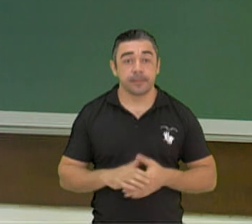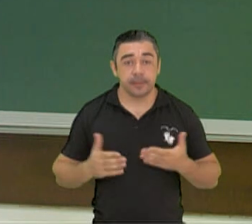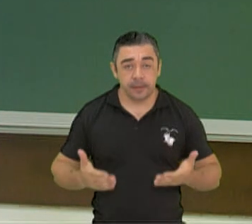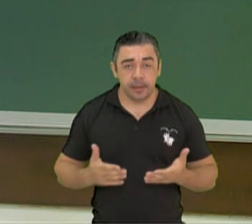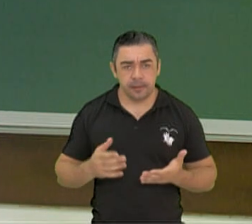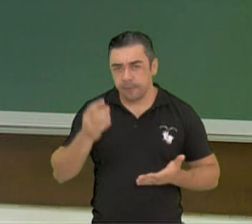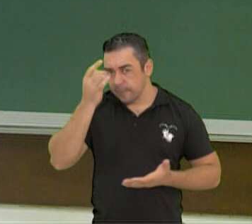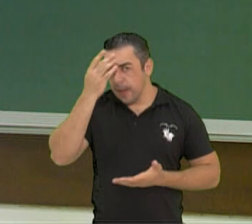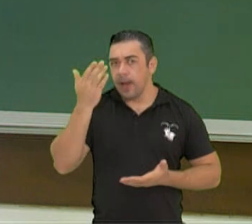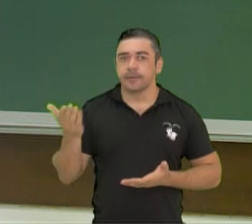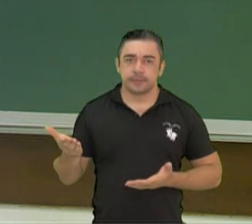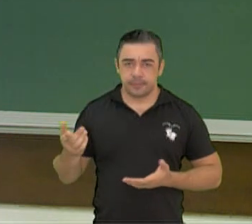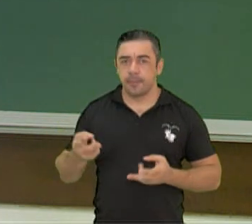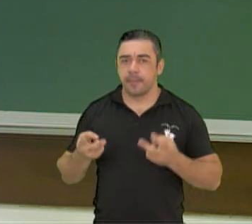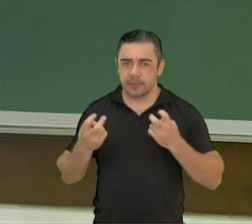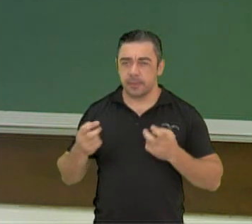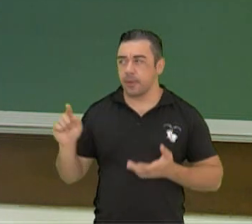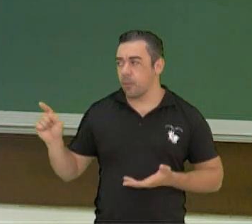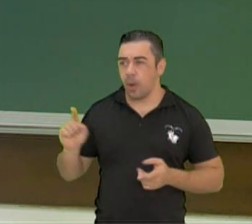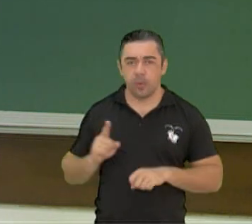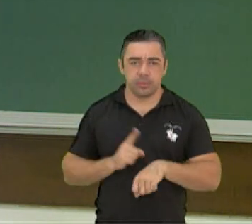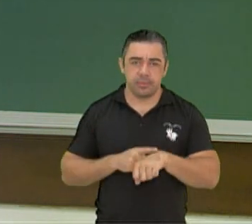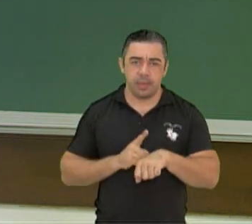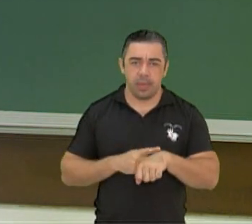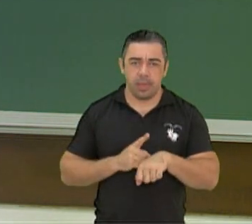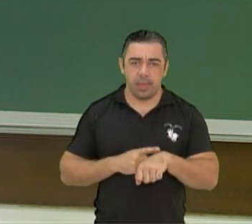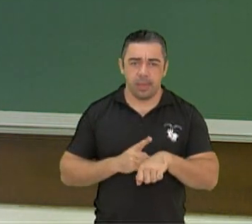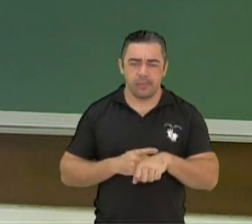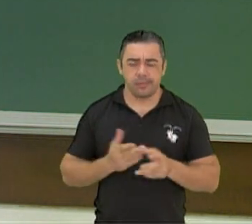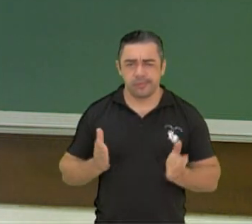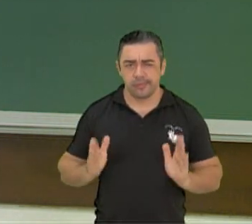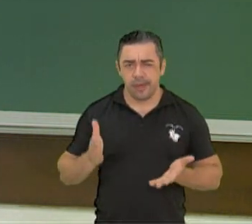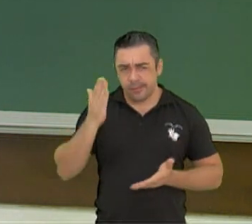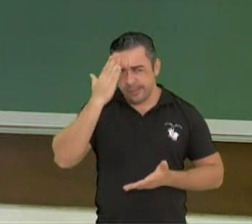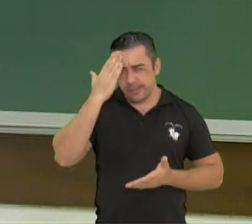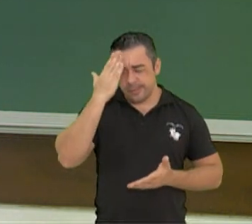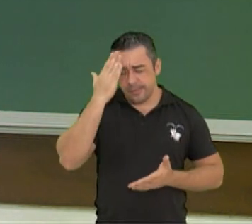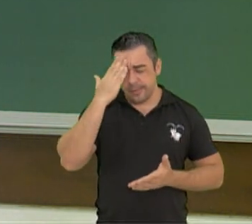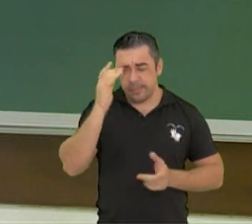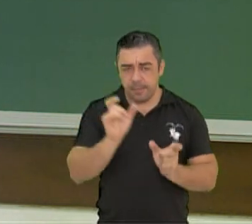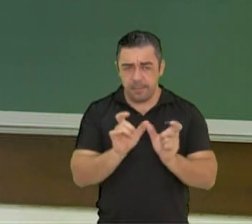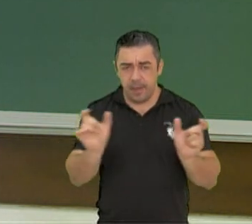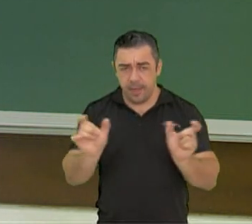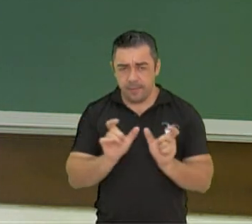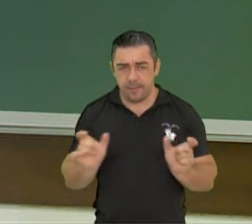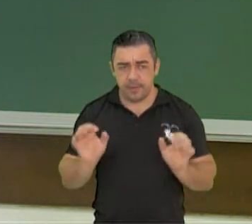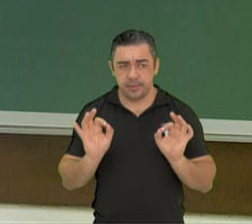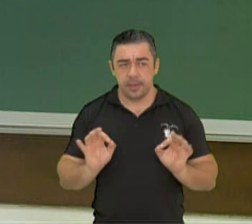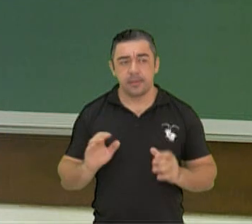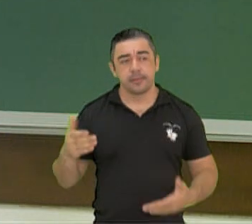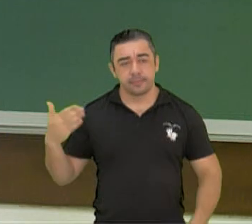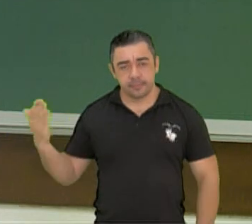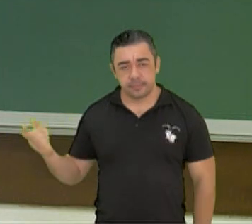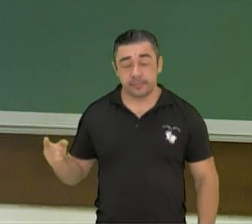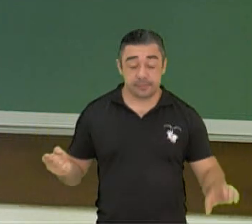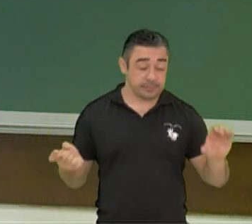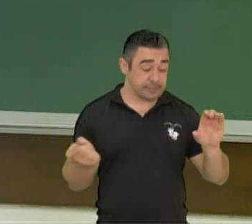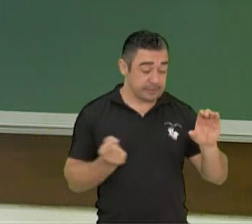Daí, pessoal, muito fácil, né? Só verificar ali o tempo, já saberei ali a terminação do meu verbo. Então,